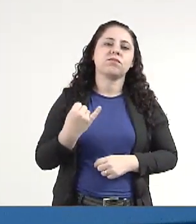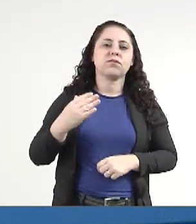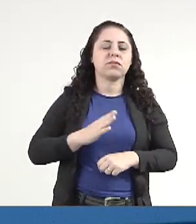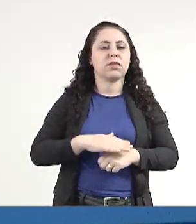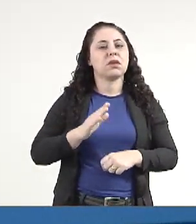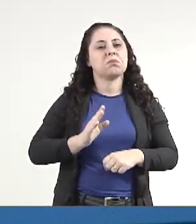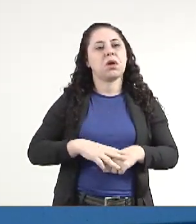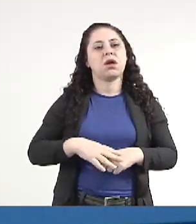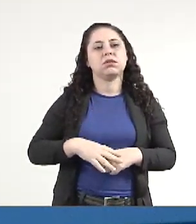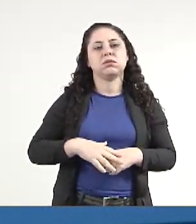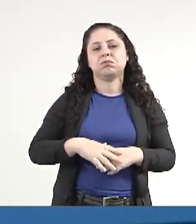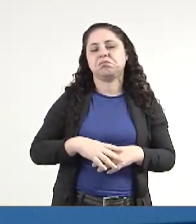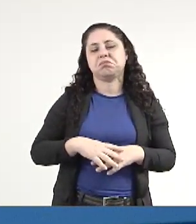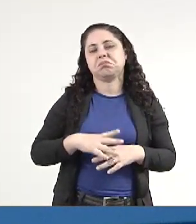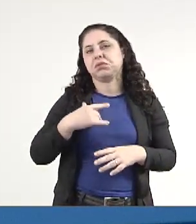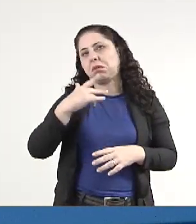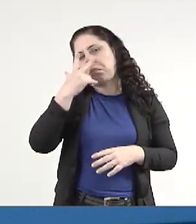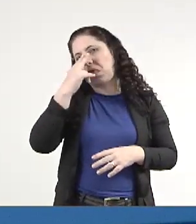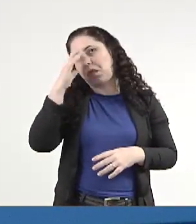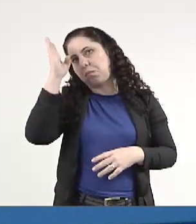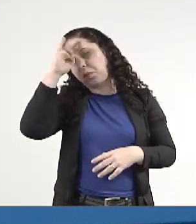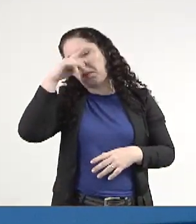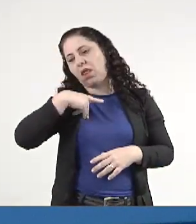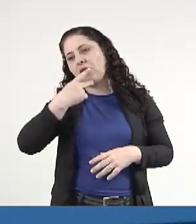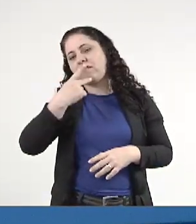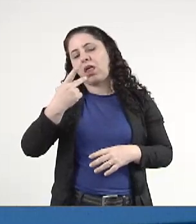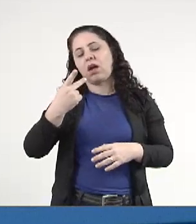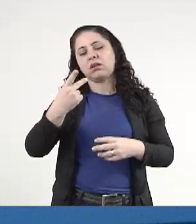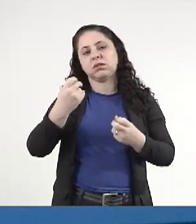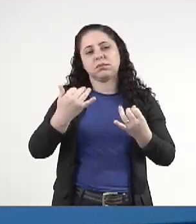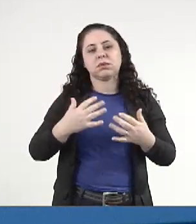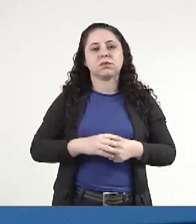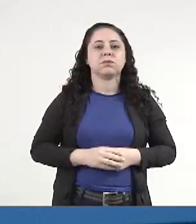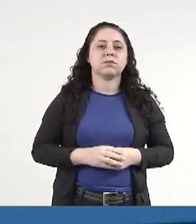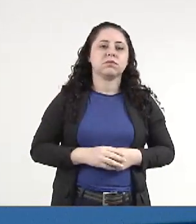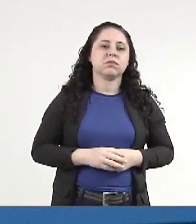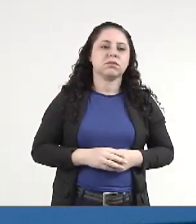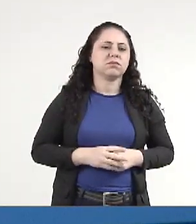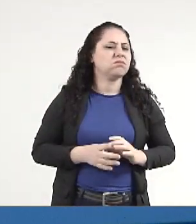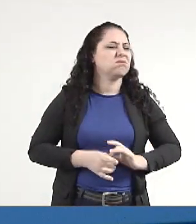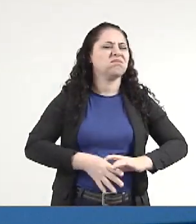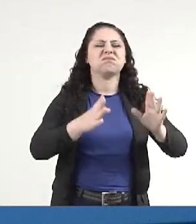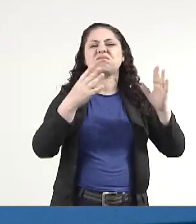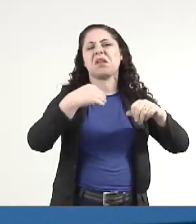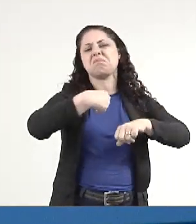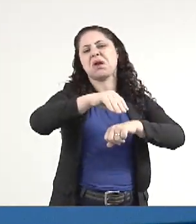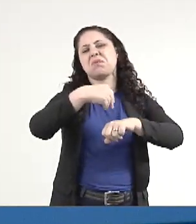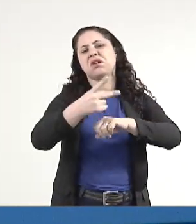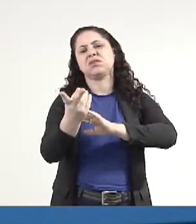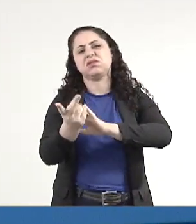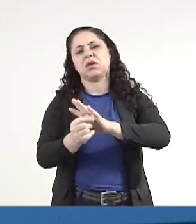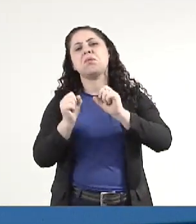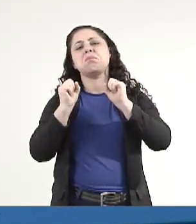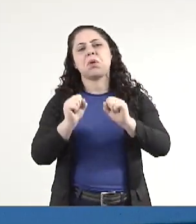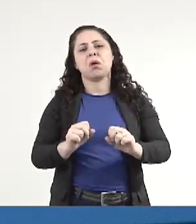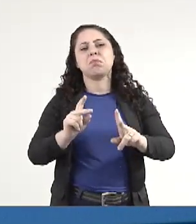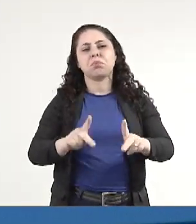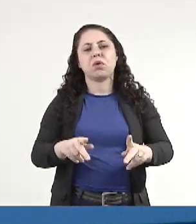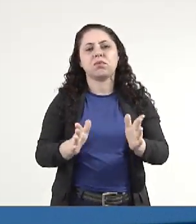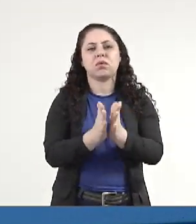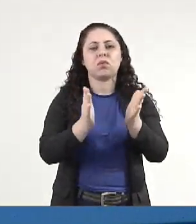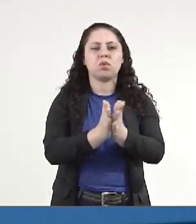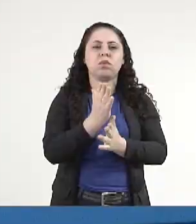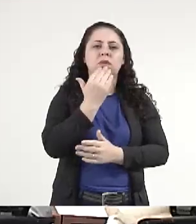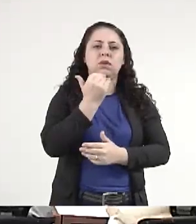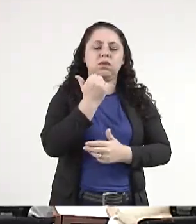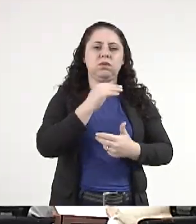mais esdrúxula, repito, que pareça a minha intervenção. Deixa esse povo distribuir renda, porque o povo precisa comer. Obrigado,